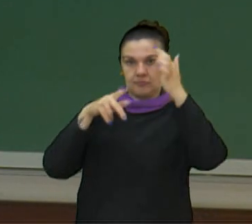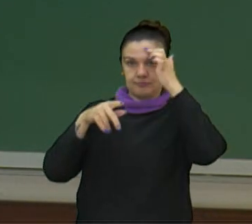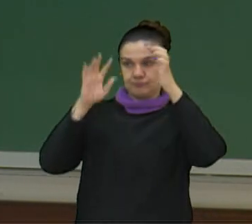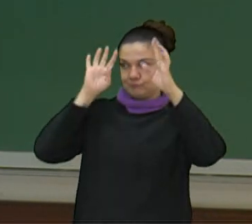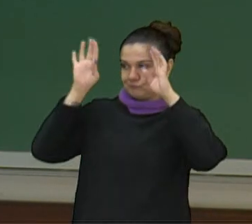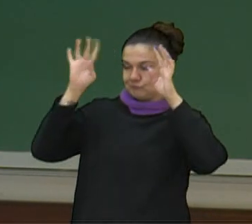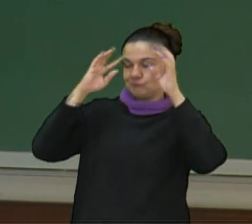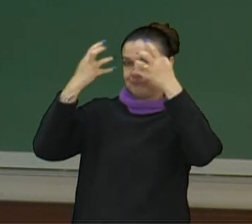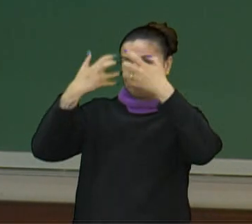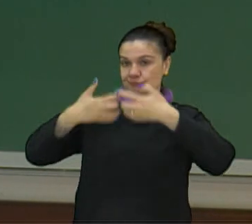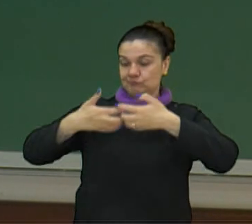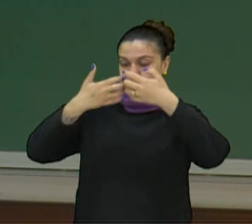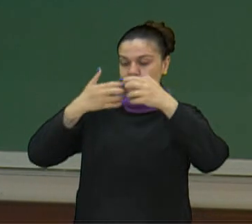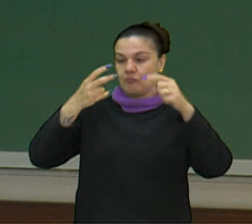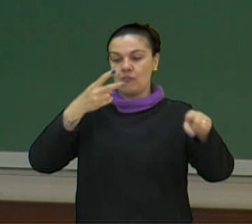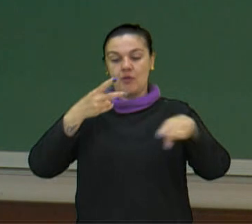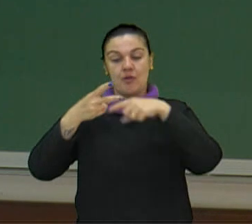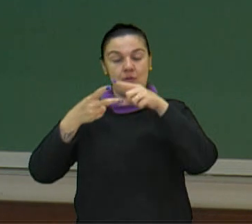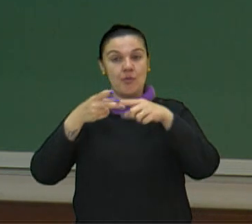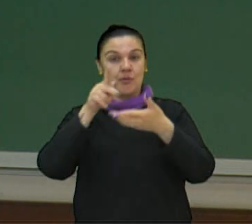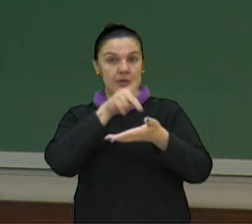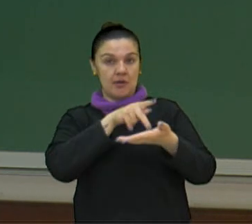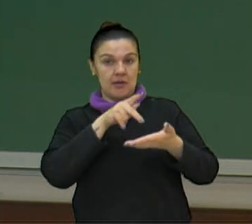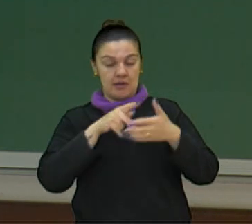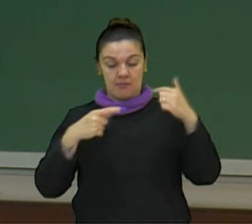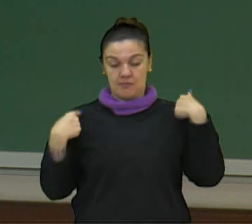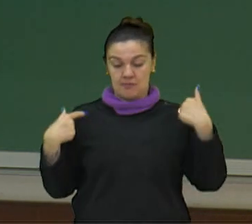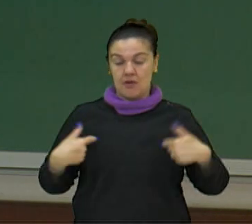uma realidade da